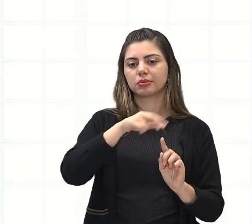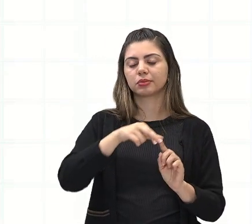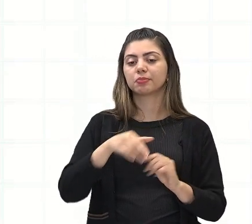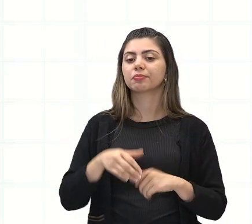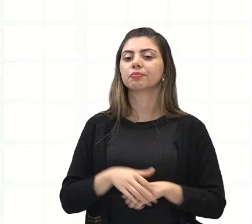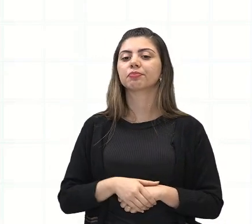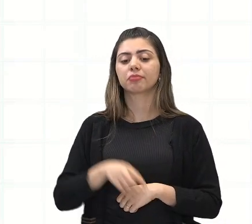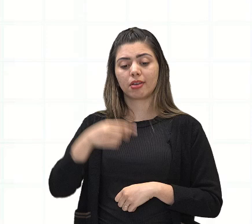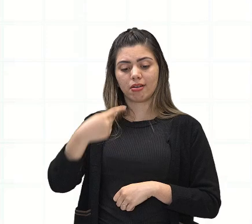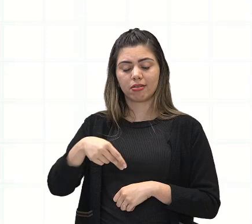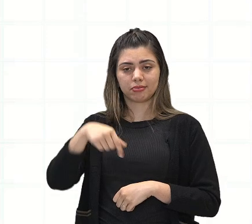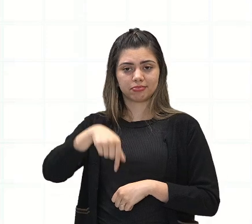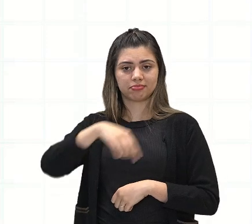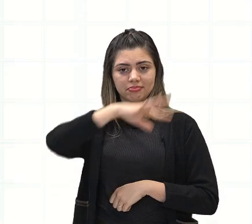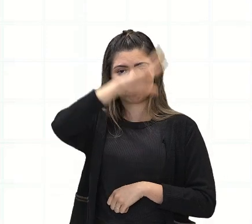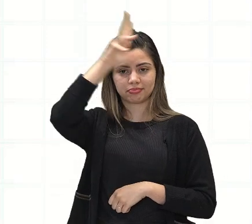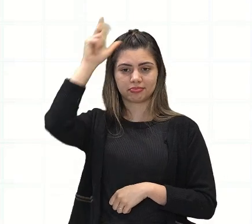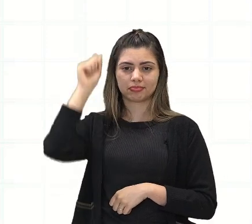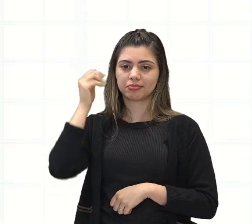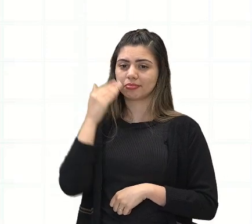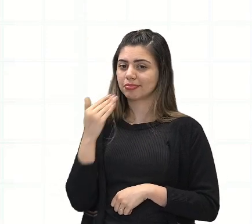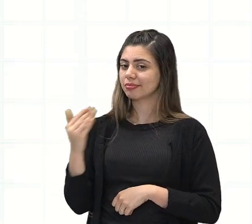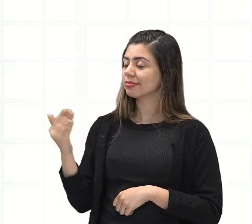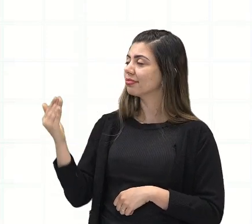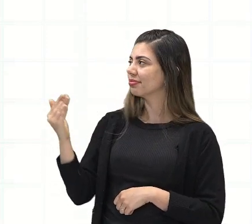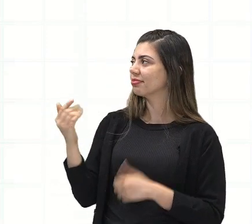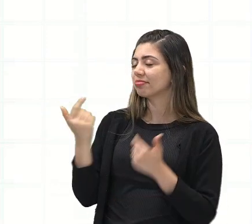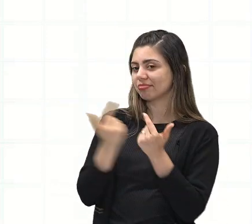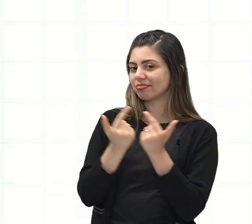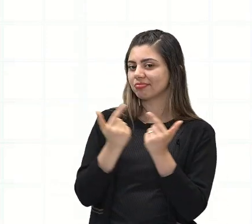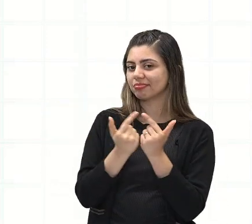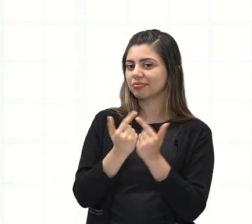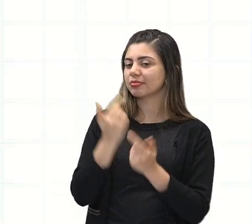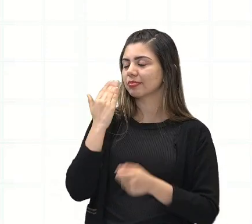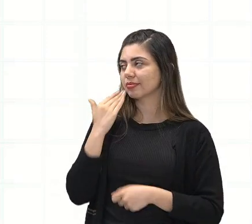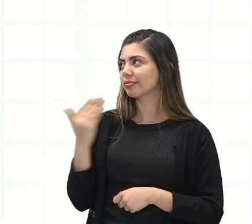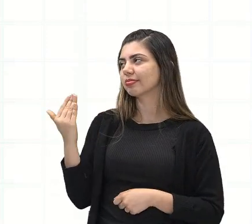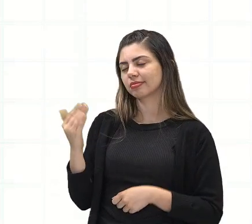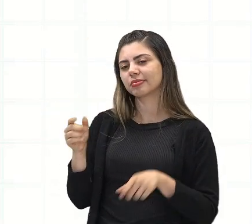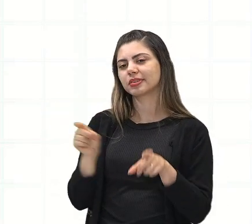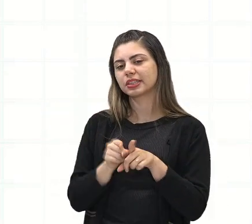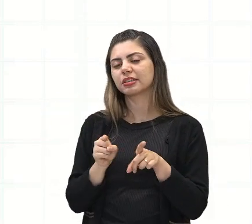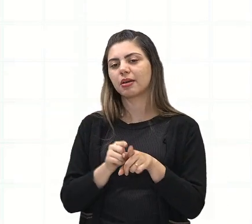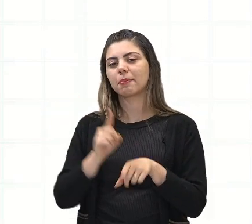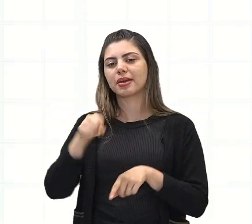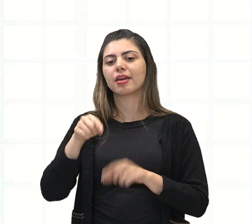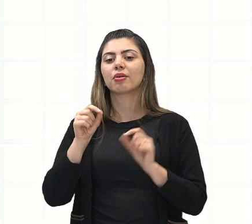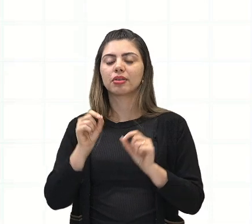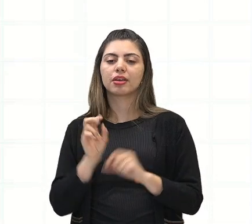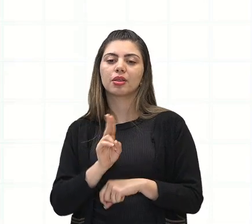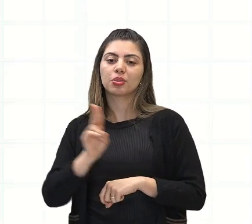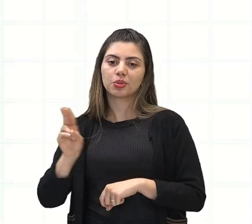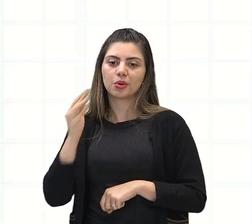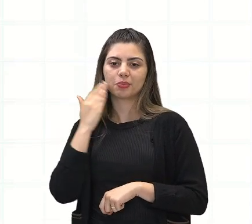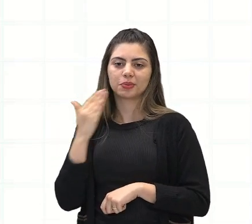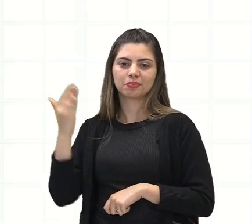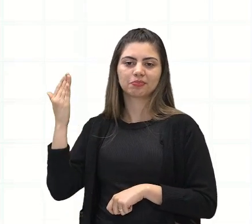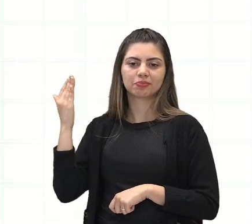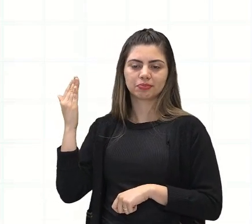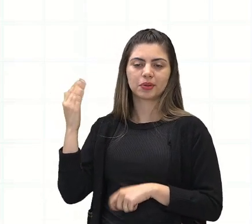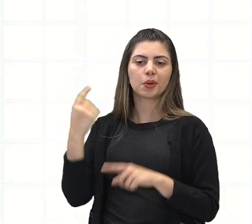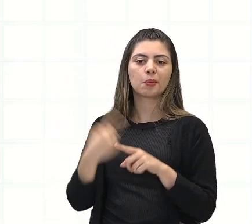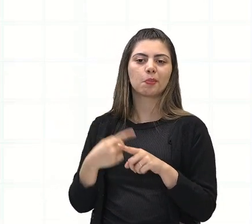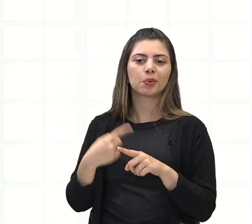Manaus, olha aqui o nosso Teatro Amazonas, também já foi conhecida como a Paris dos Trópicos por conta da